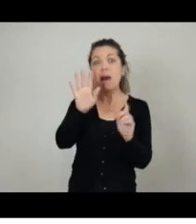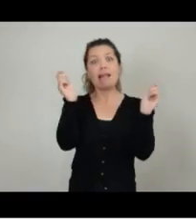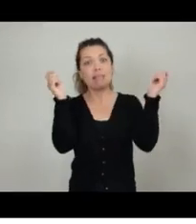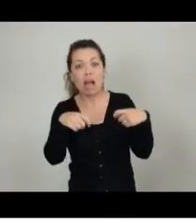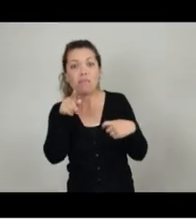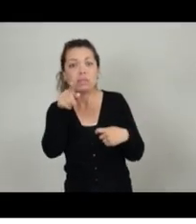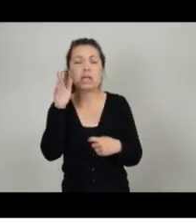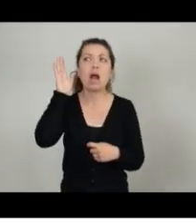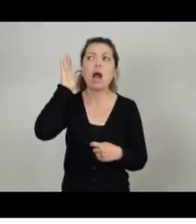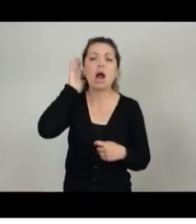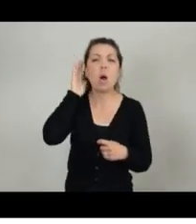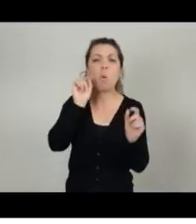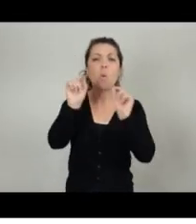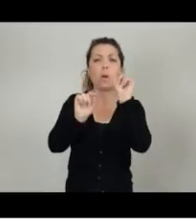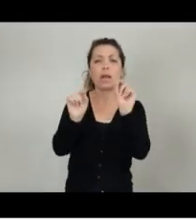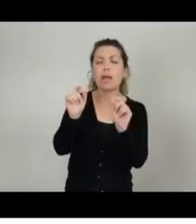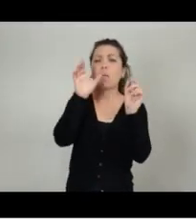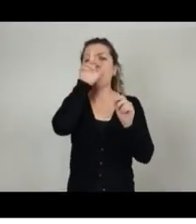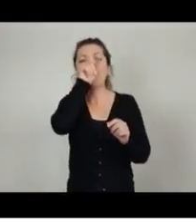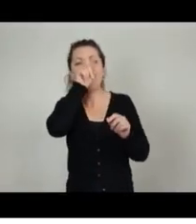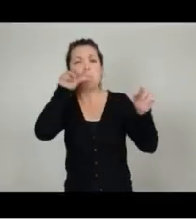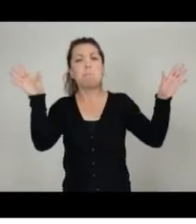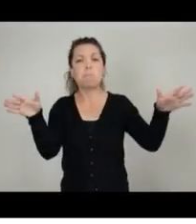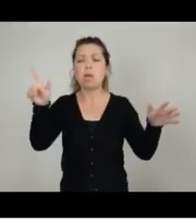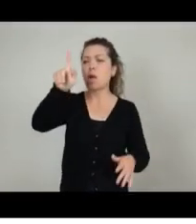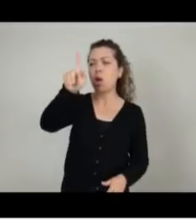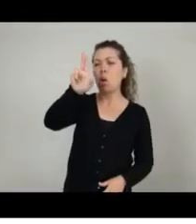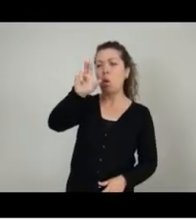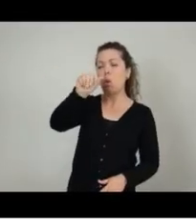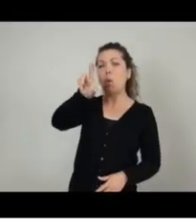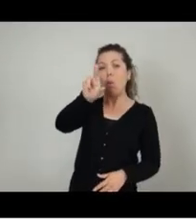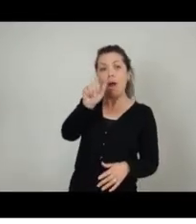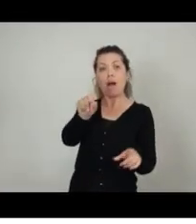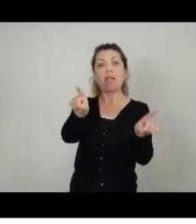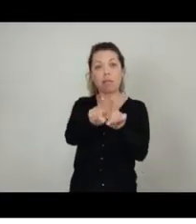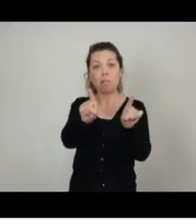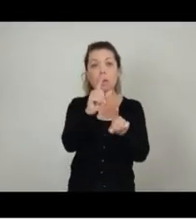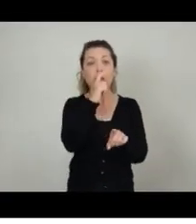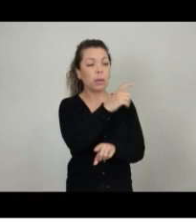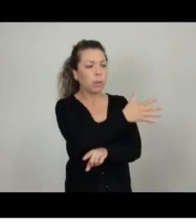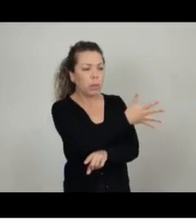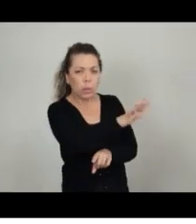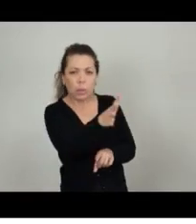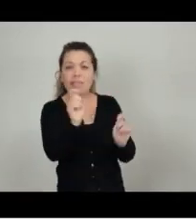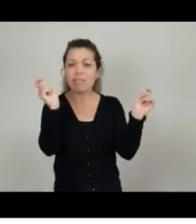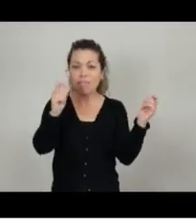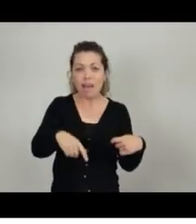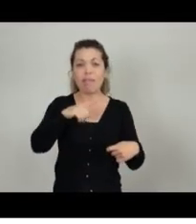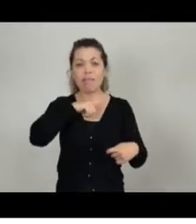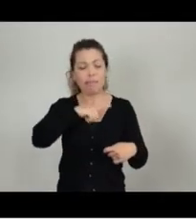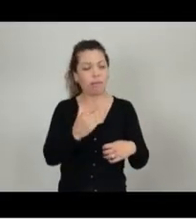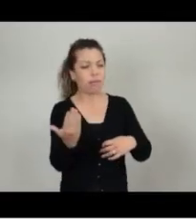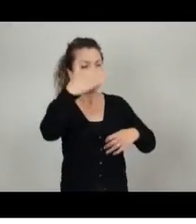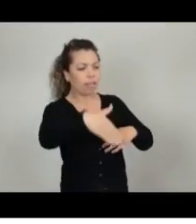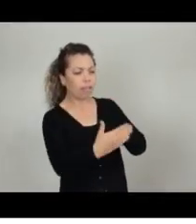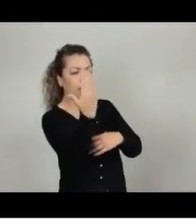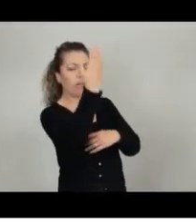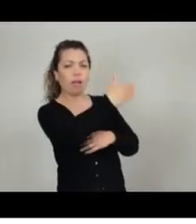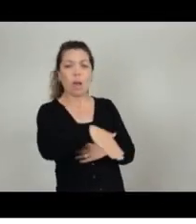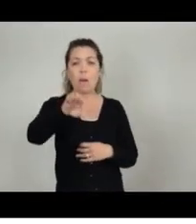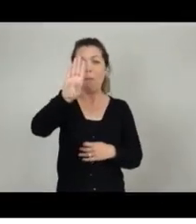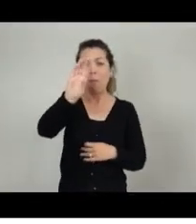cidade. Iguape foi edificada, então, aos pés do Morro da Espia e às margens do Mar Pequeno, com a proteção da